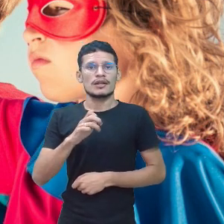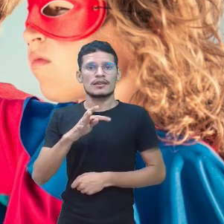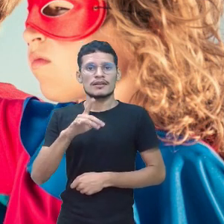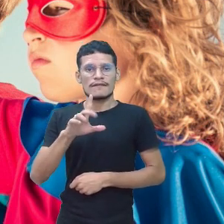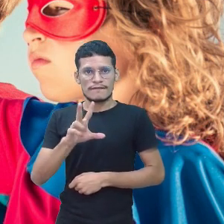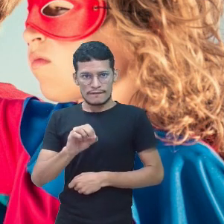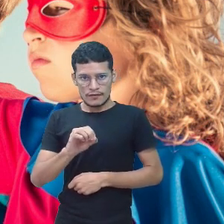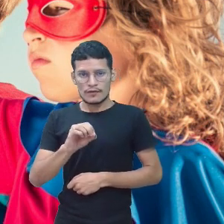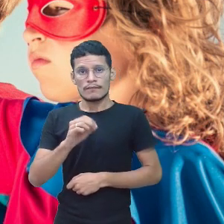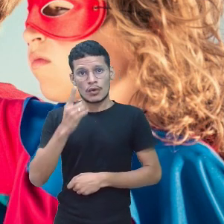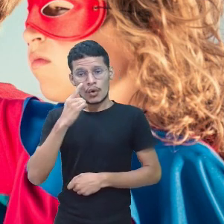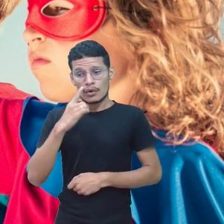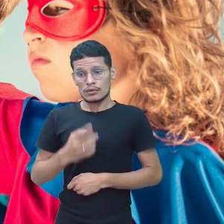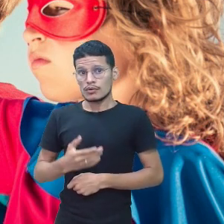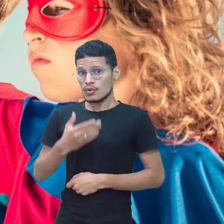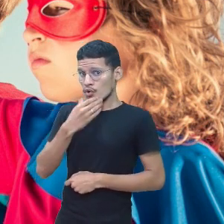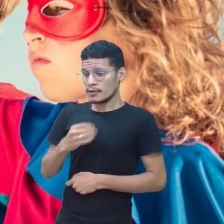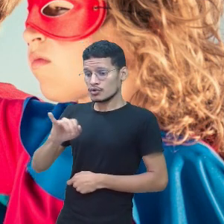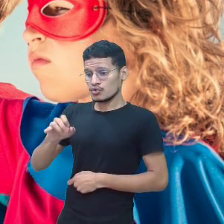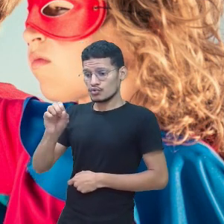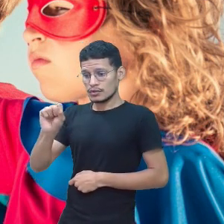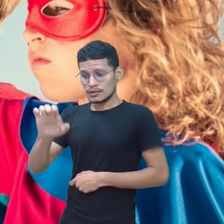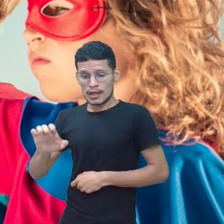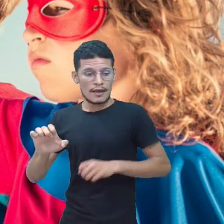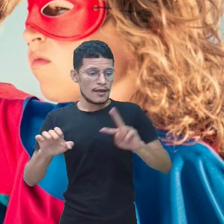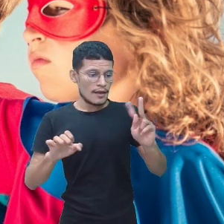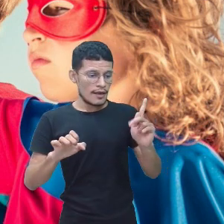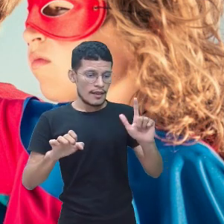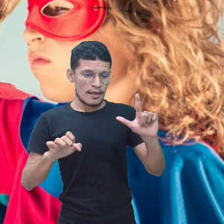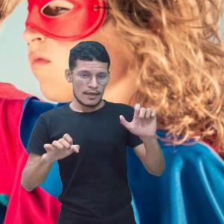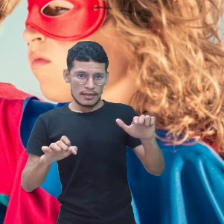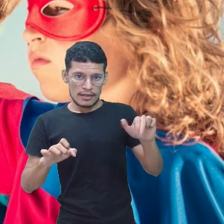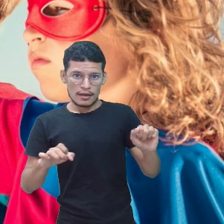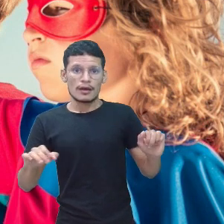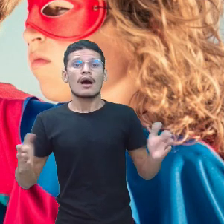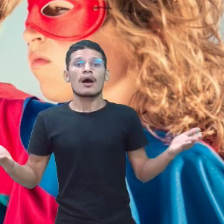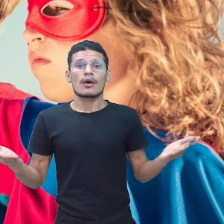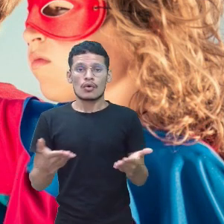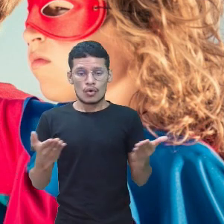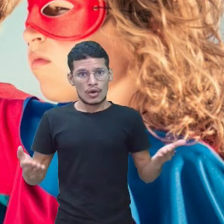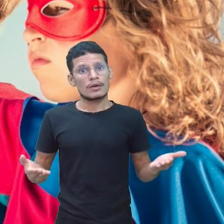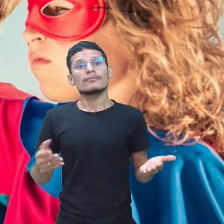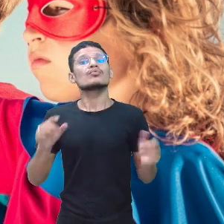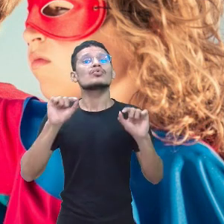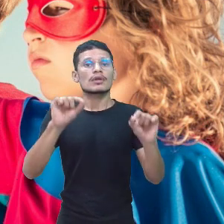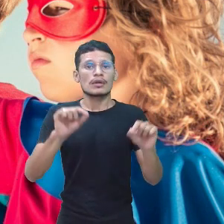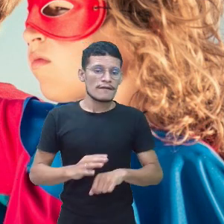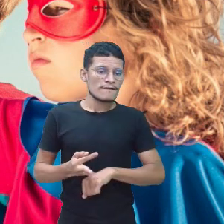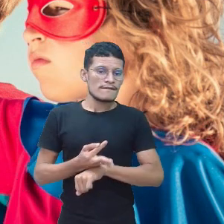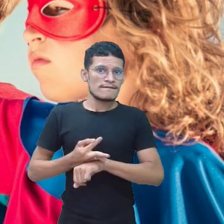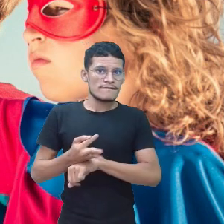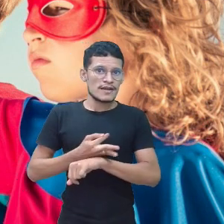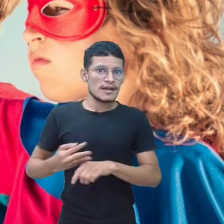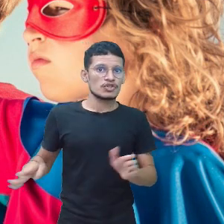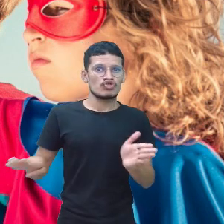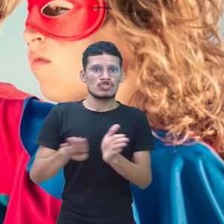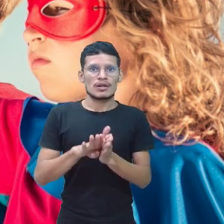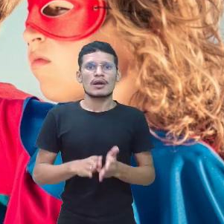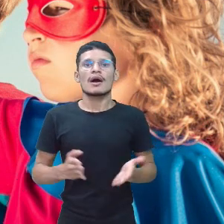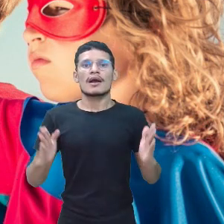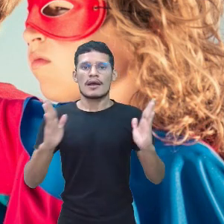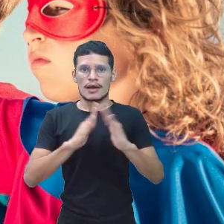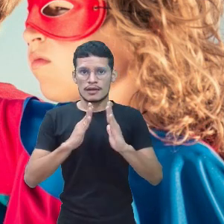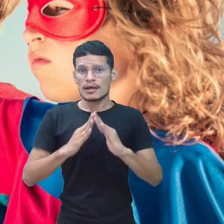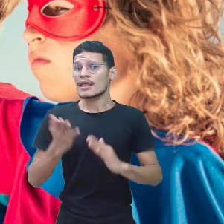aí o exemplo, não é? José e Helena chegaram de férias. As crianças ainda não entendem o